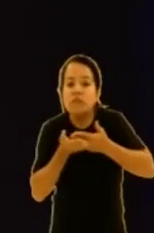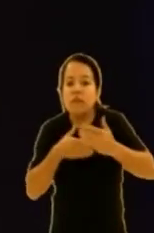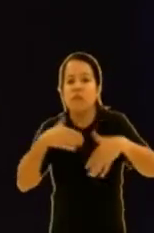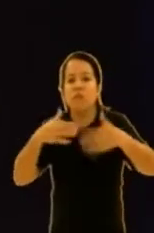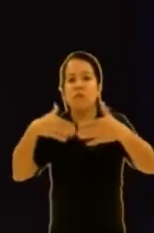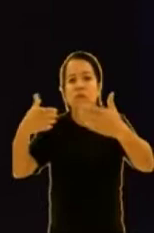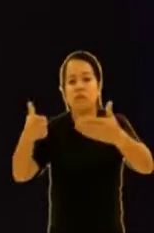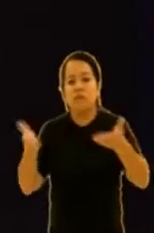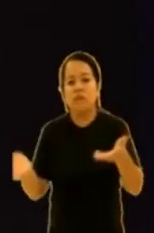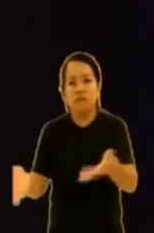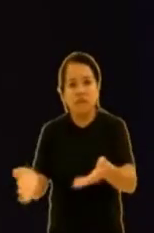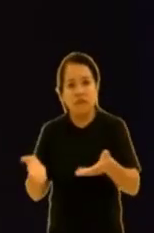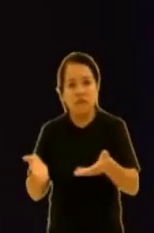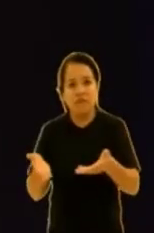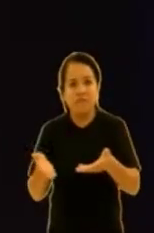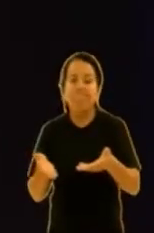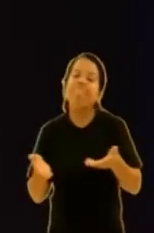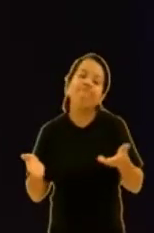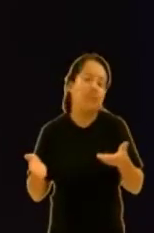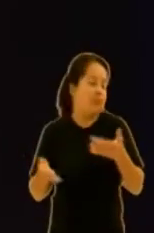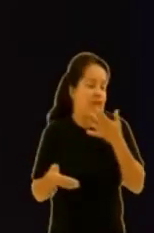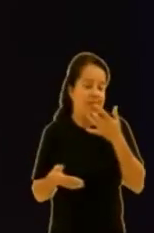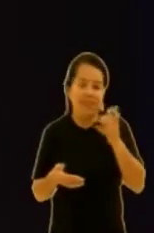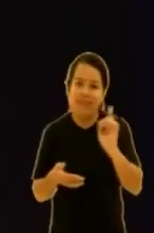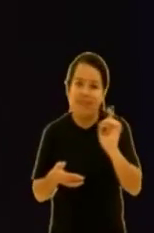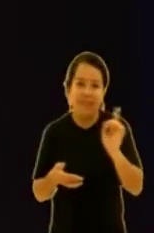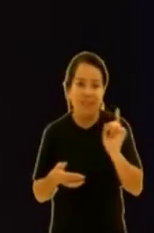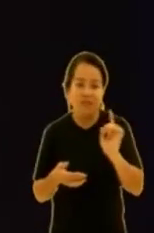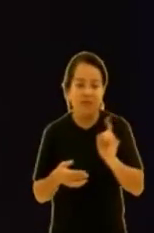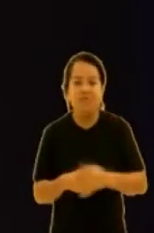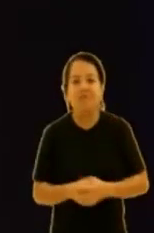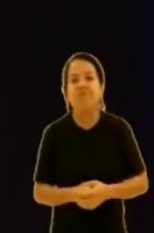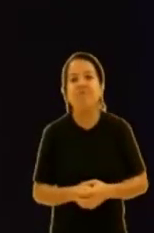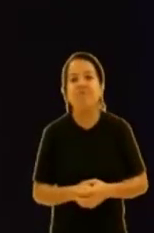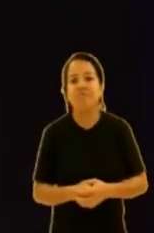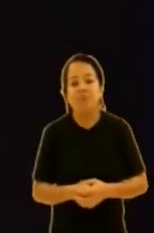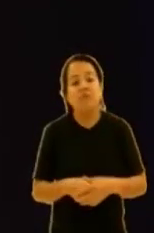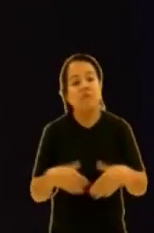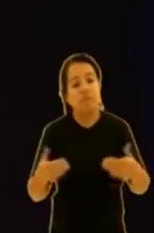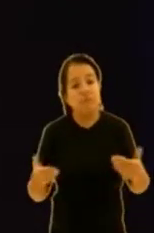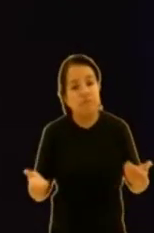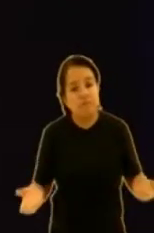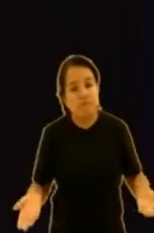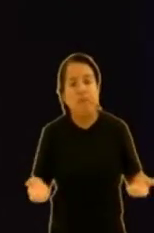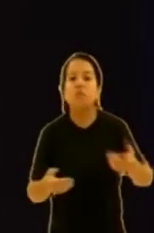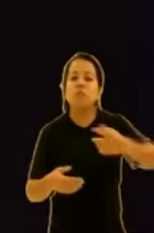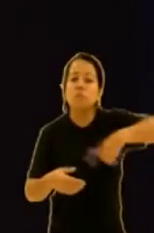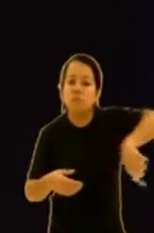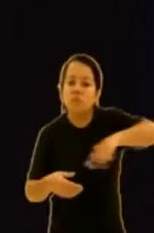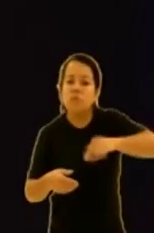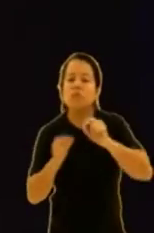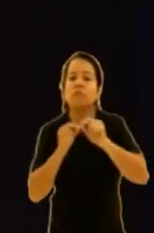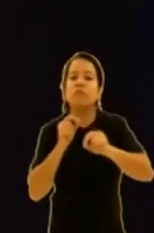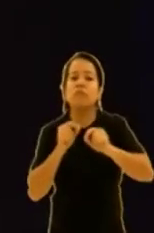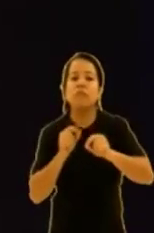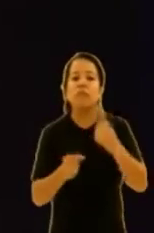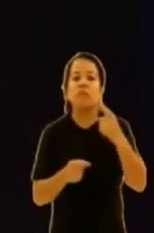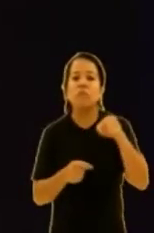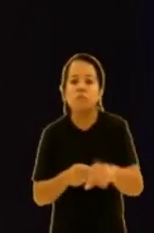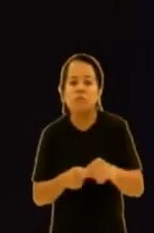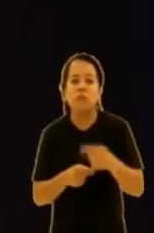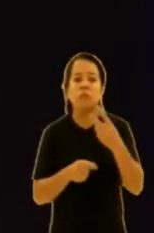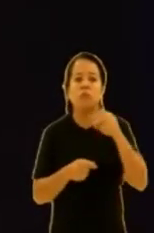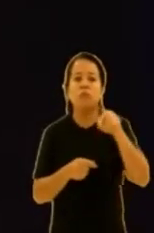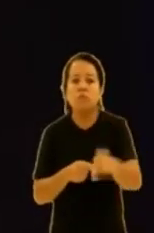um processo desse, colocar um processo desse de pé, não é tarefa simples. Nós estamos fazendo 2.000 unidades